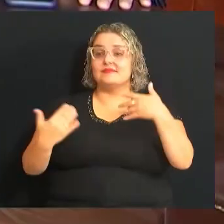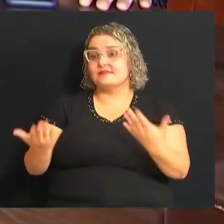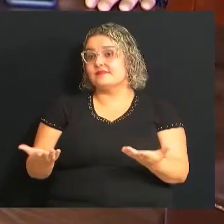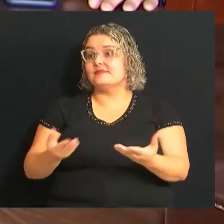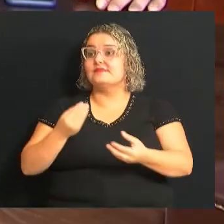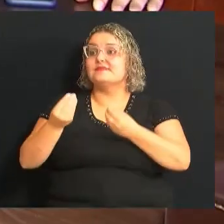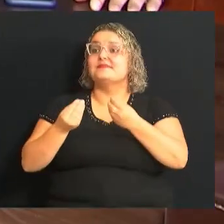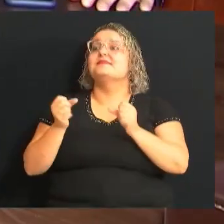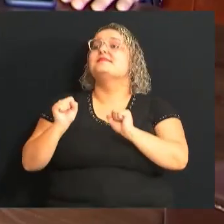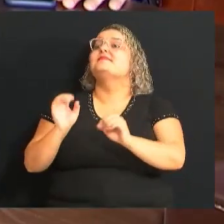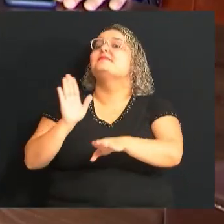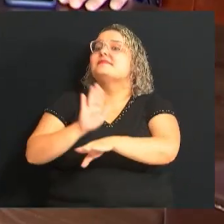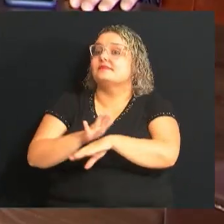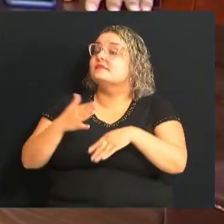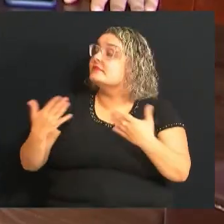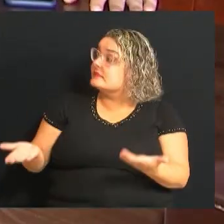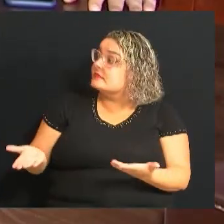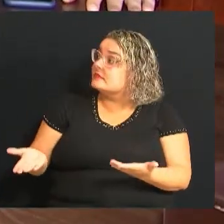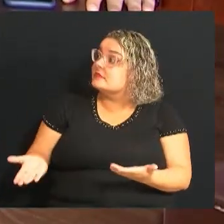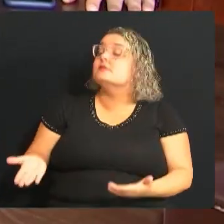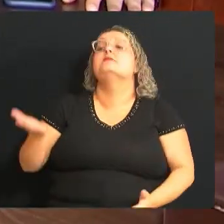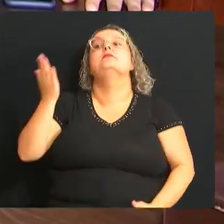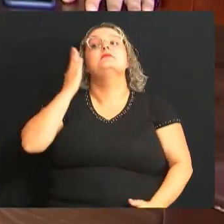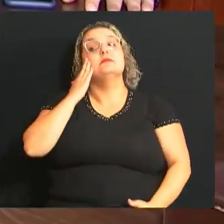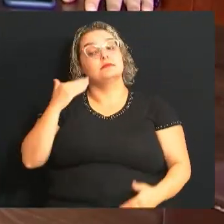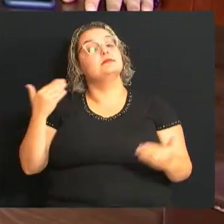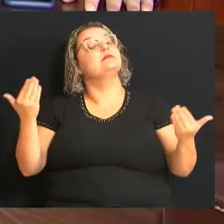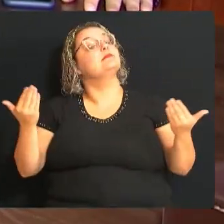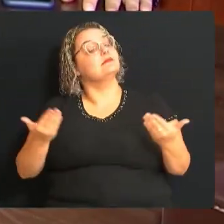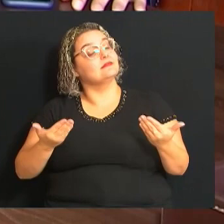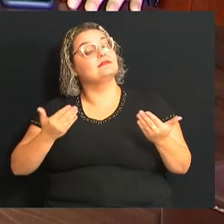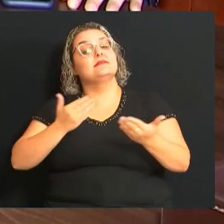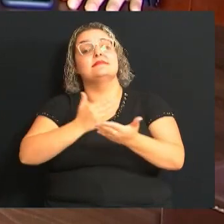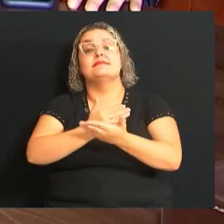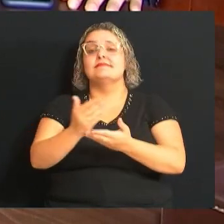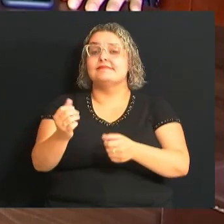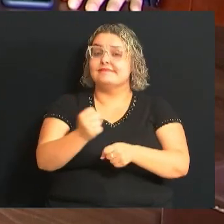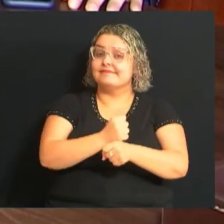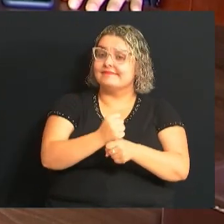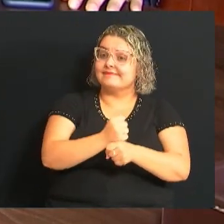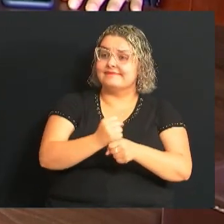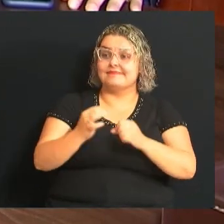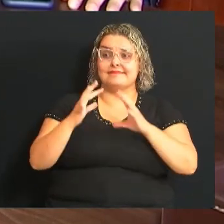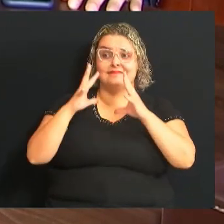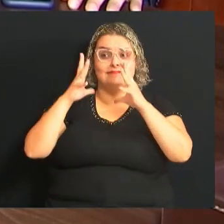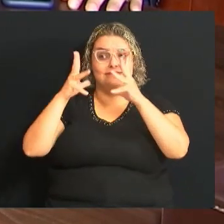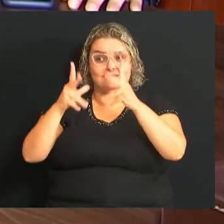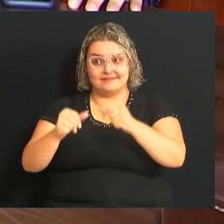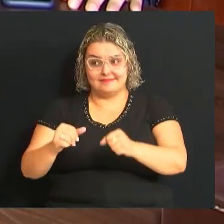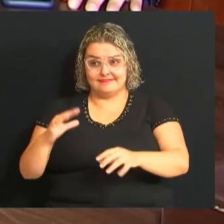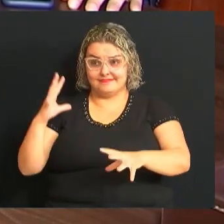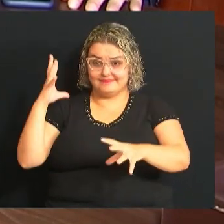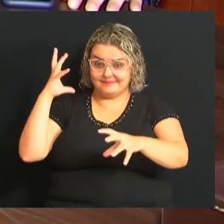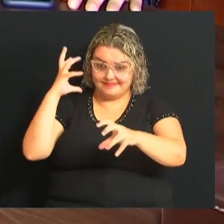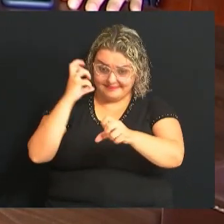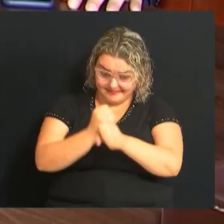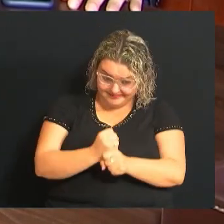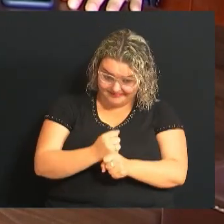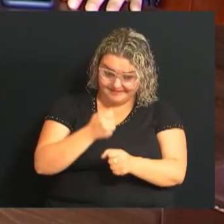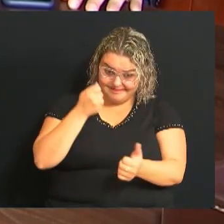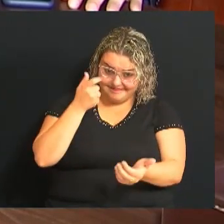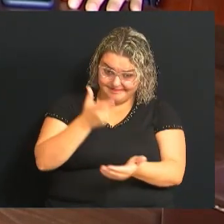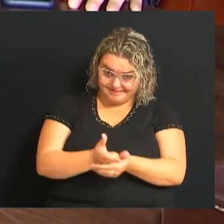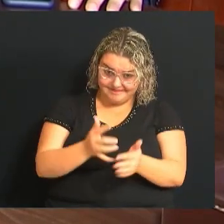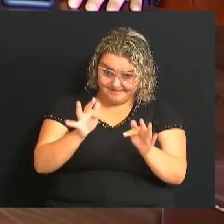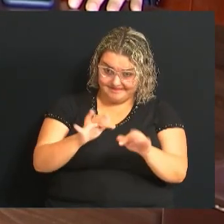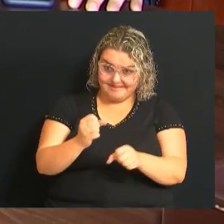ajudar? Pois é, vamos saber agora, né? Começo do ano, teve todas aquelas contas no final de ano, mas sempre tem